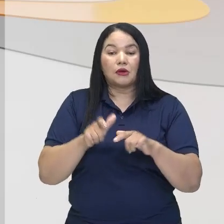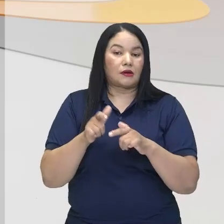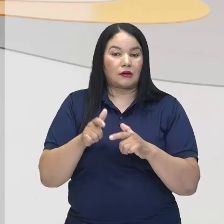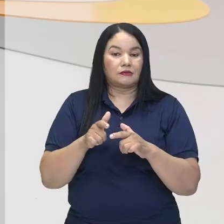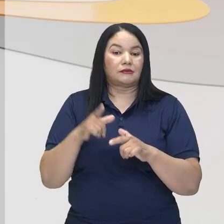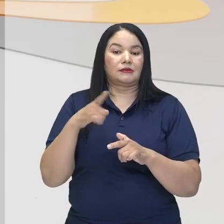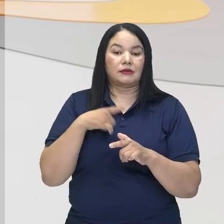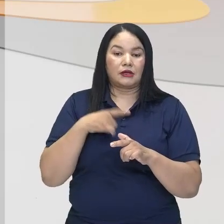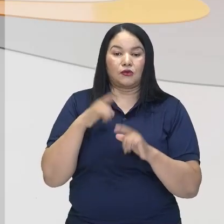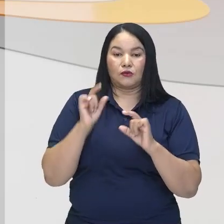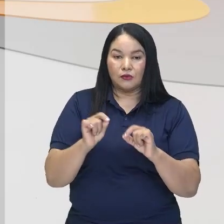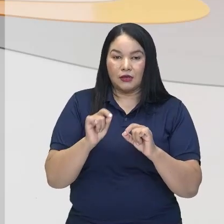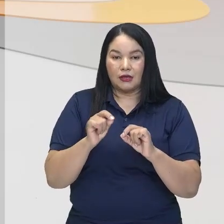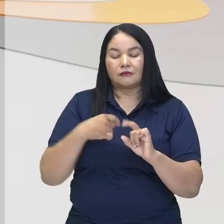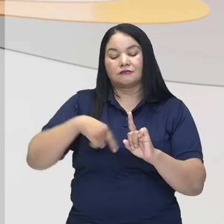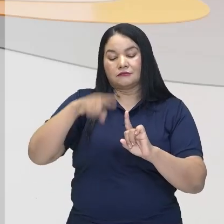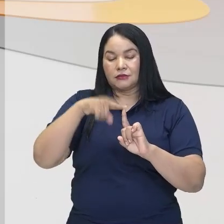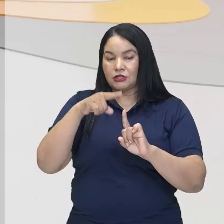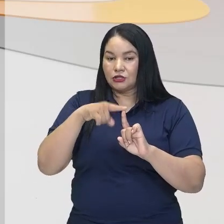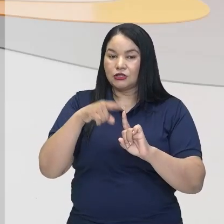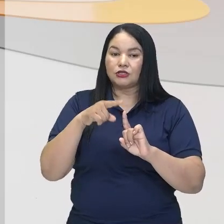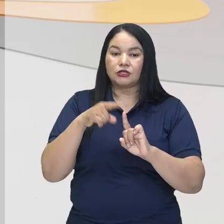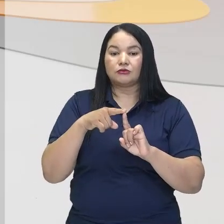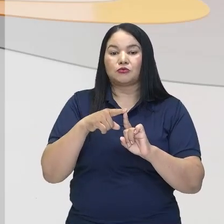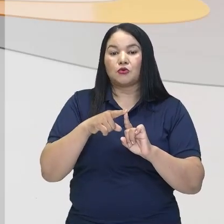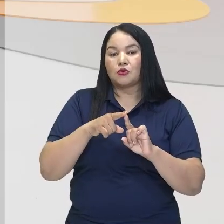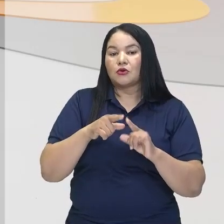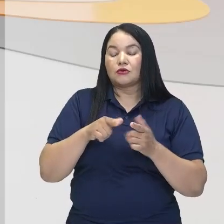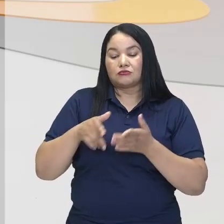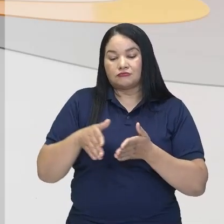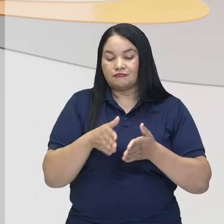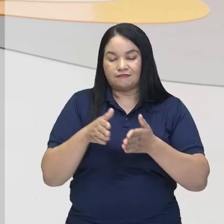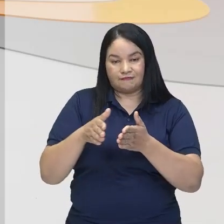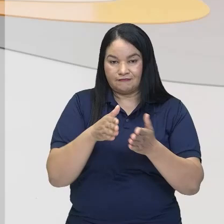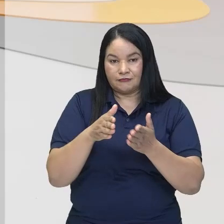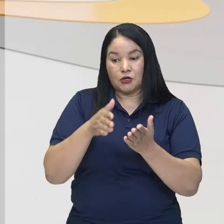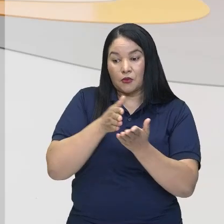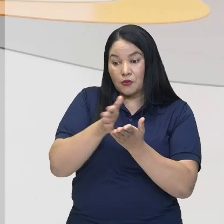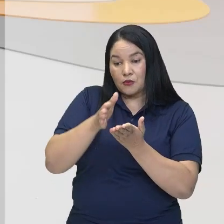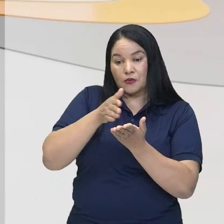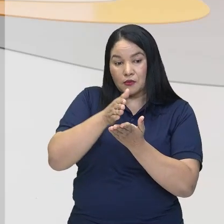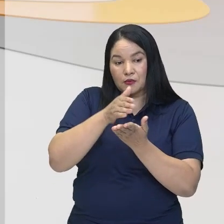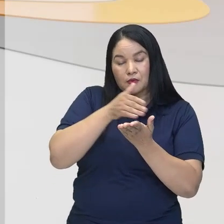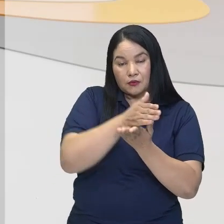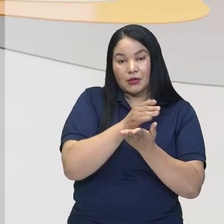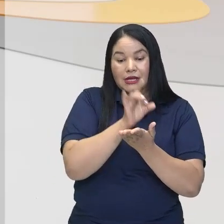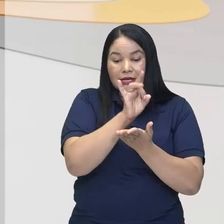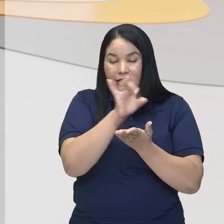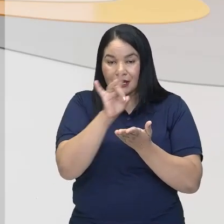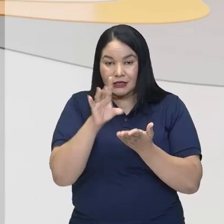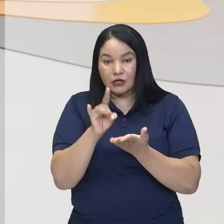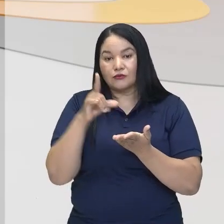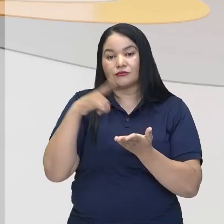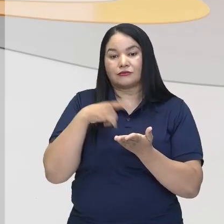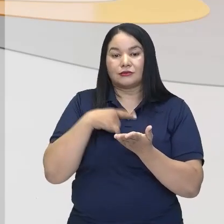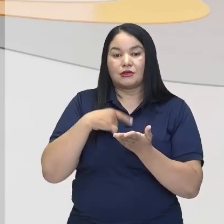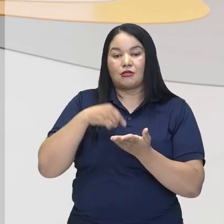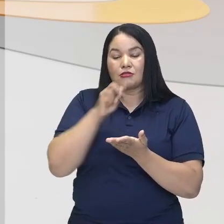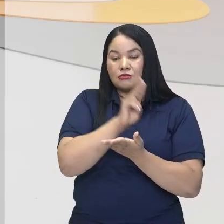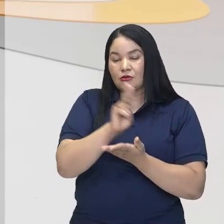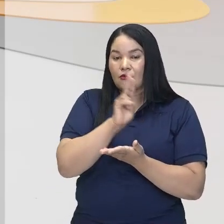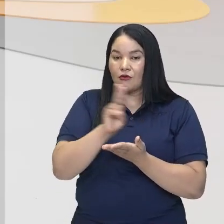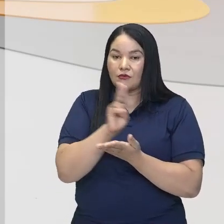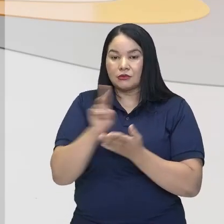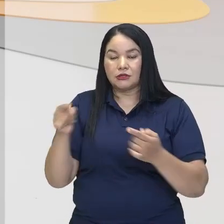nós temos os tipos de foz, né? Cada um sendo denominado ali de acordo com